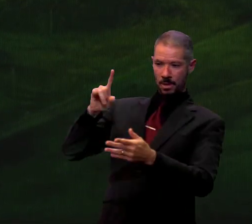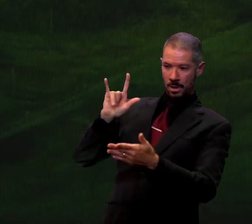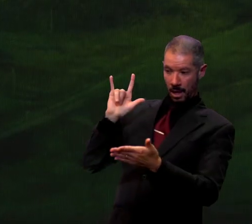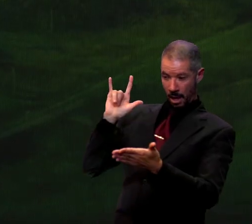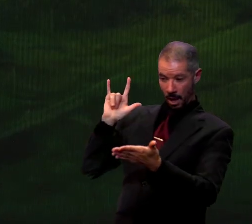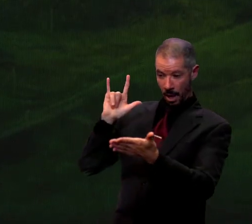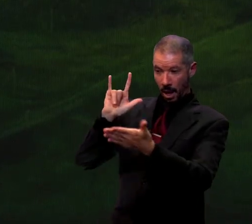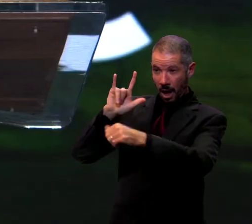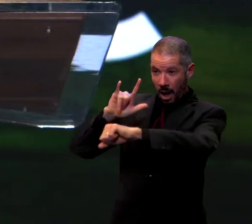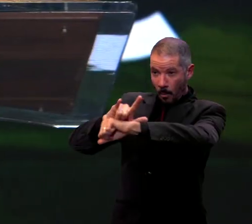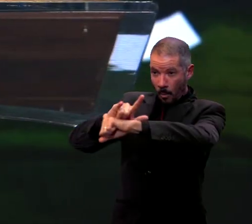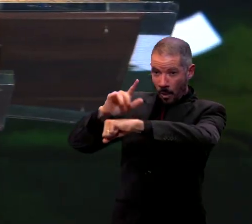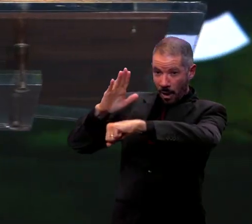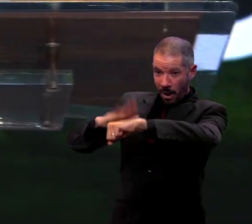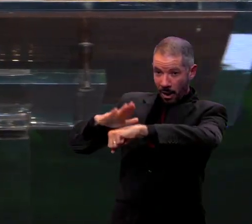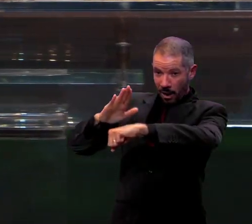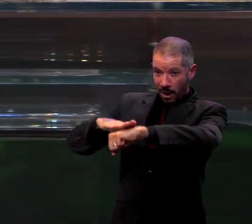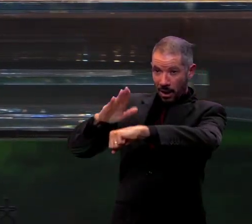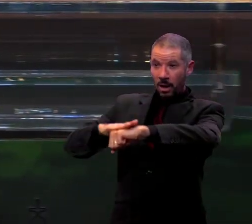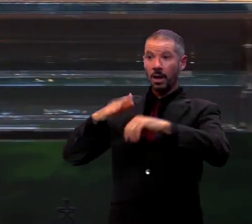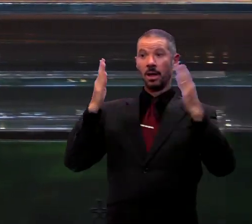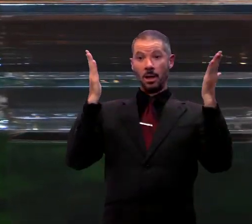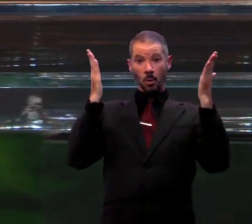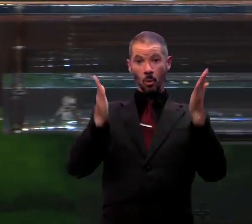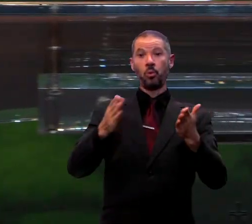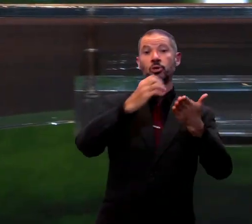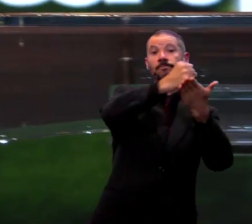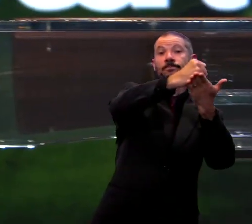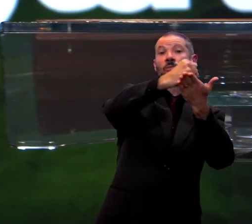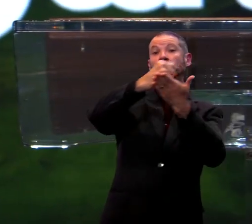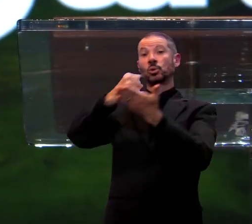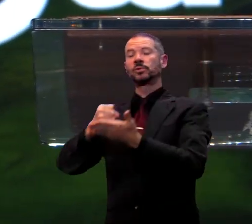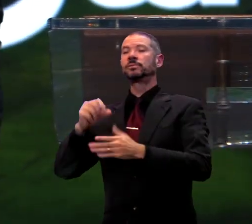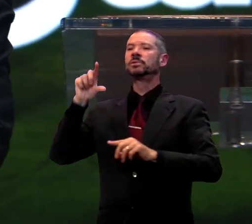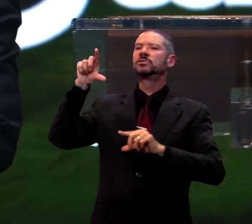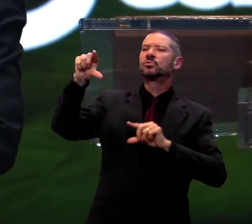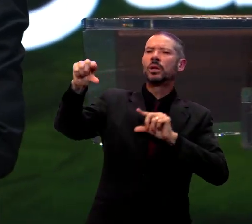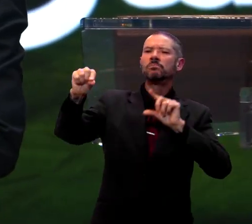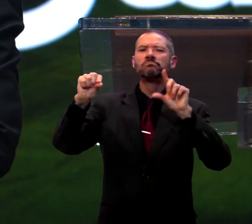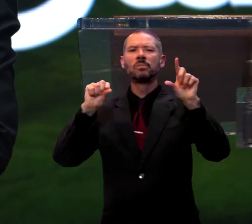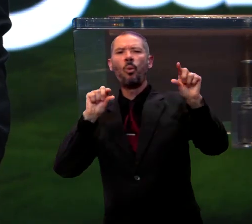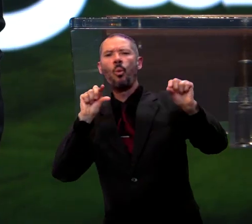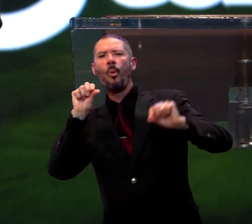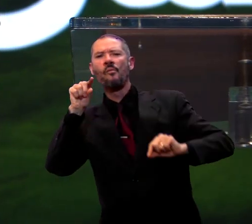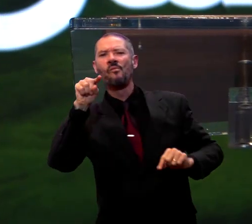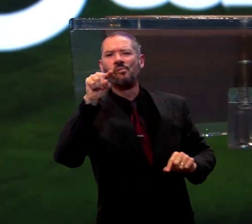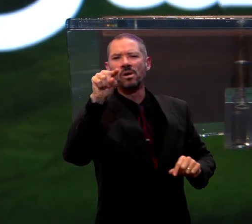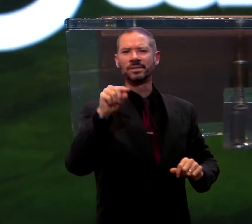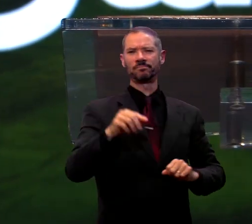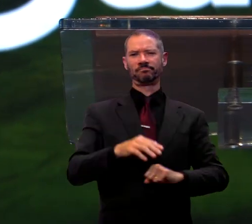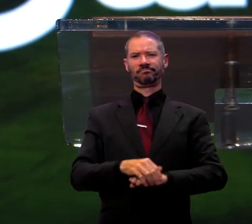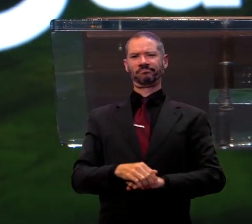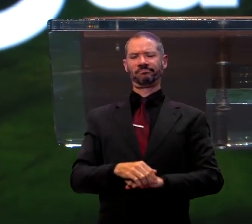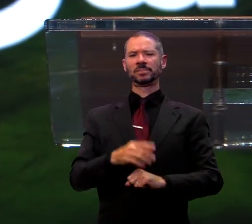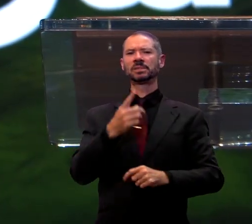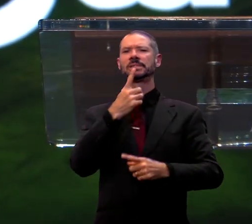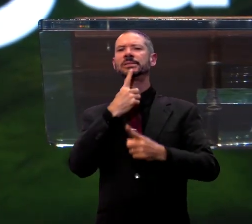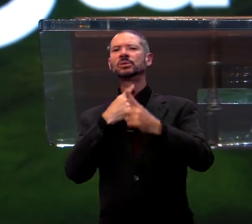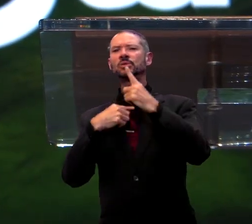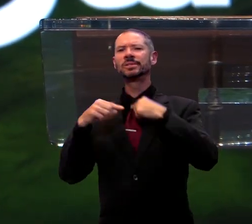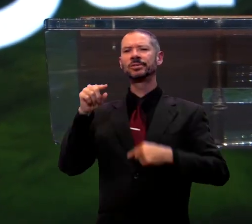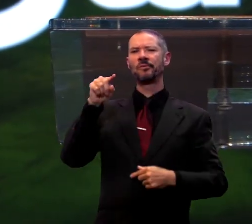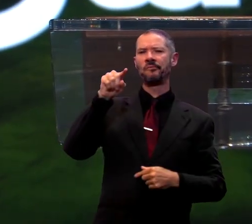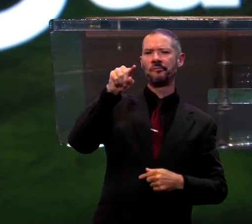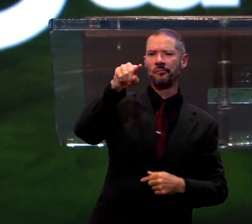ação. E hoje Ele te trouxe aqui para dizer: eu escolhi você para isso. Eu desejo que